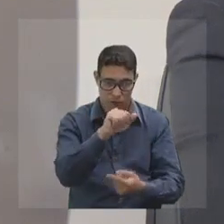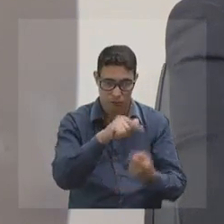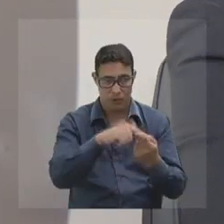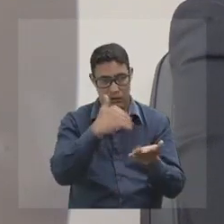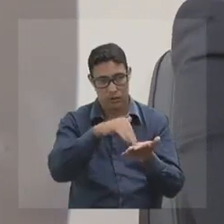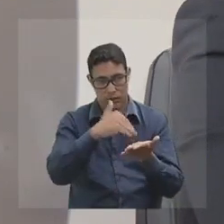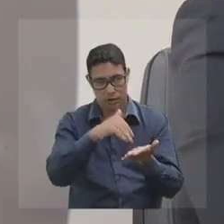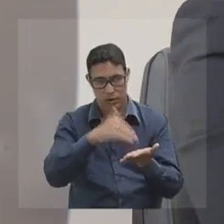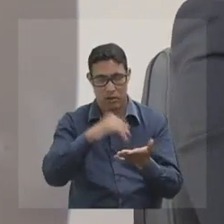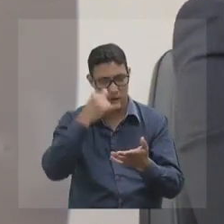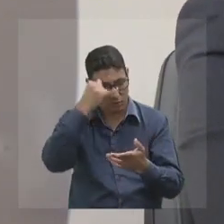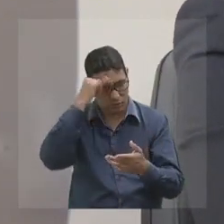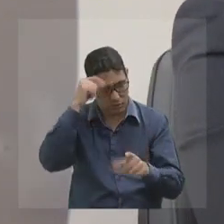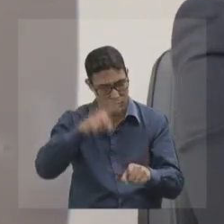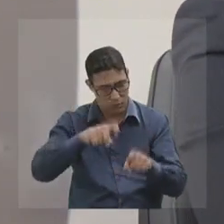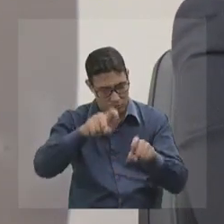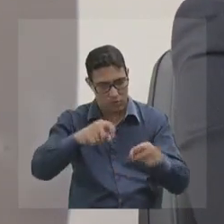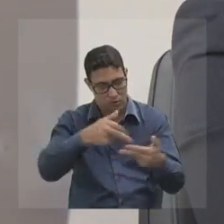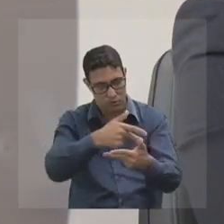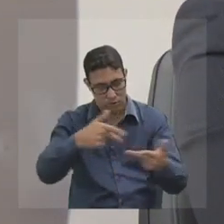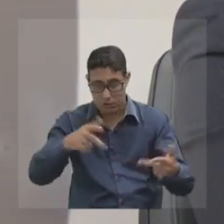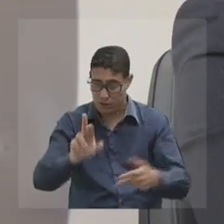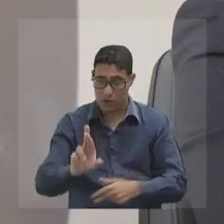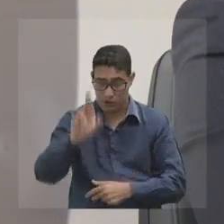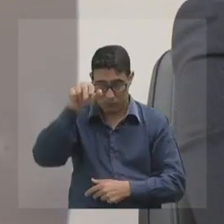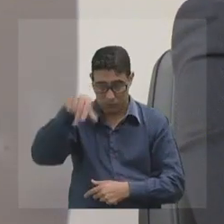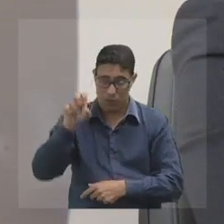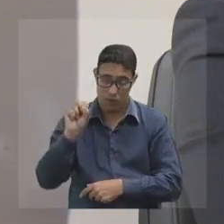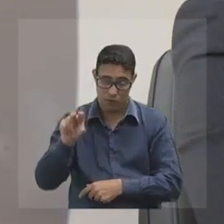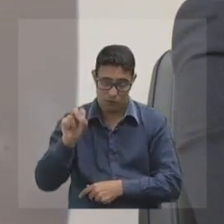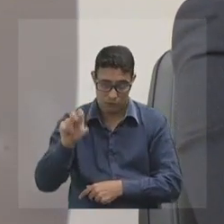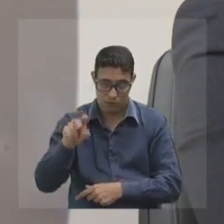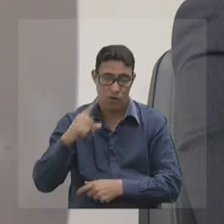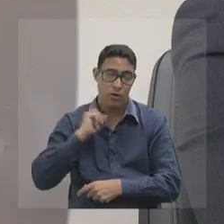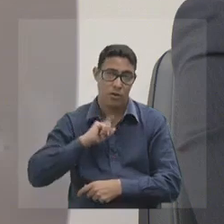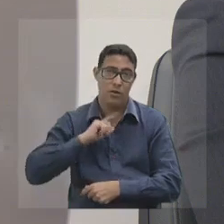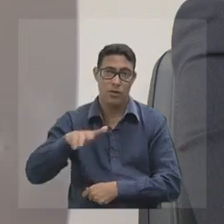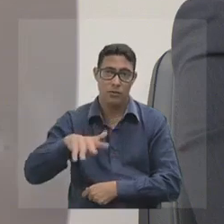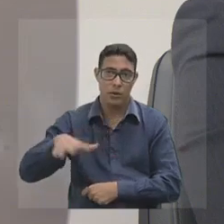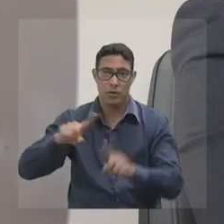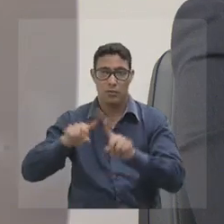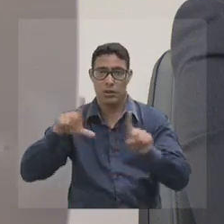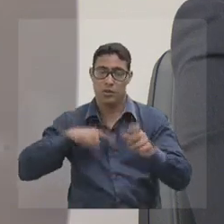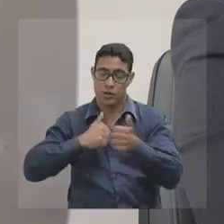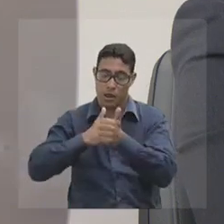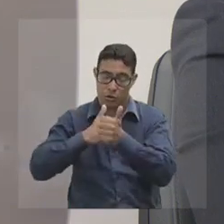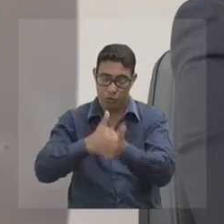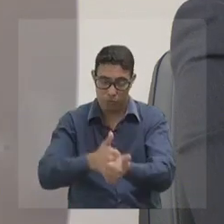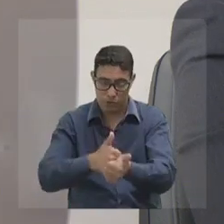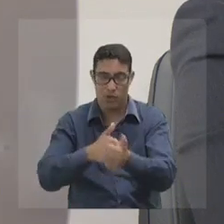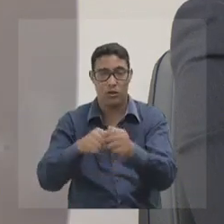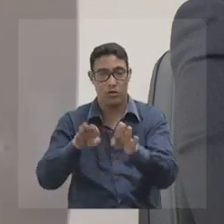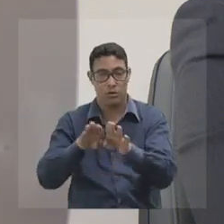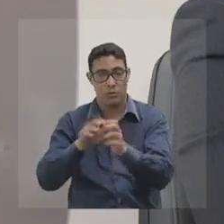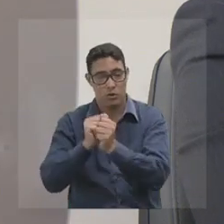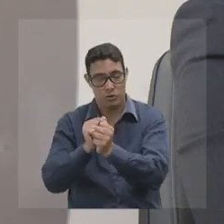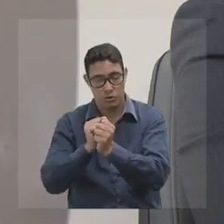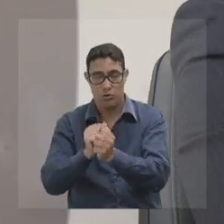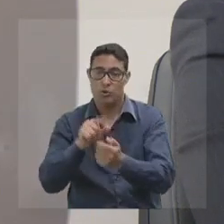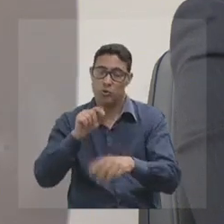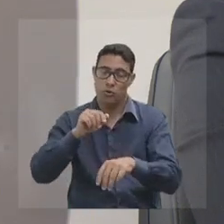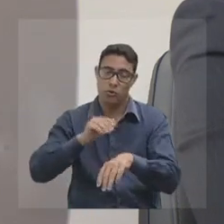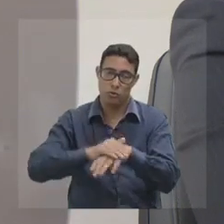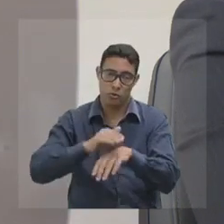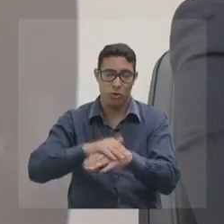responsável controle de aplicação de agrotóxicos de Minas Gerais mas estamos acompanhando junto com secretário Thales toda essa questão